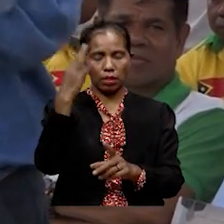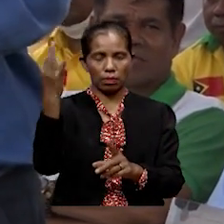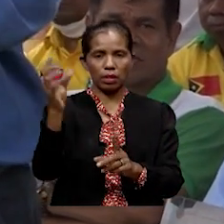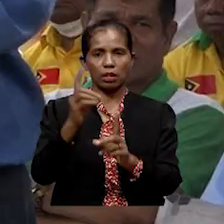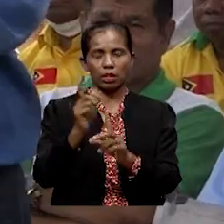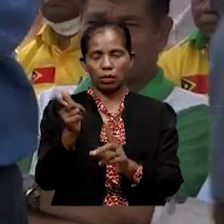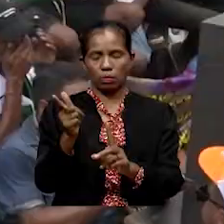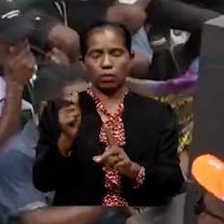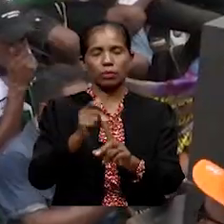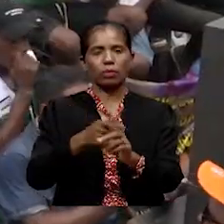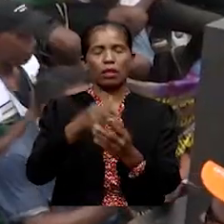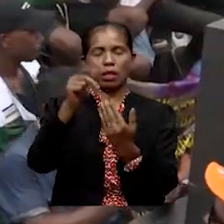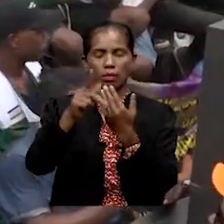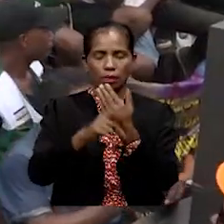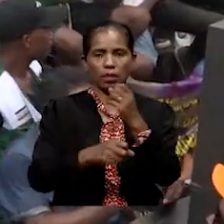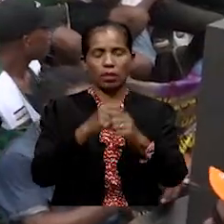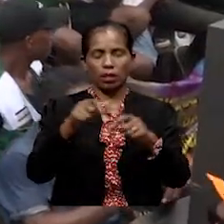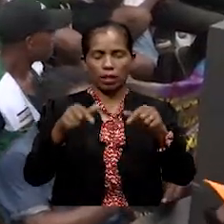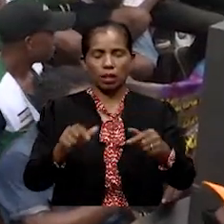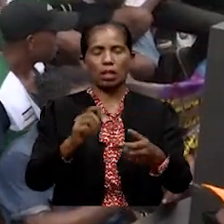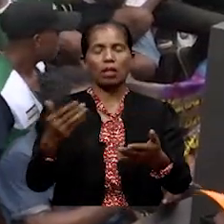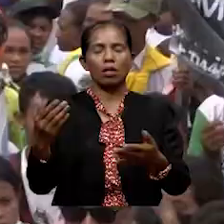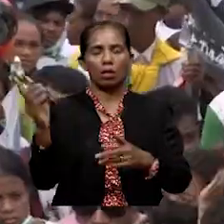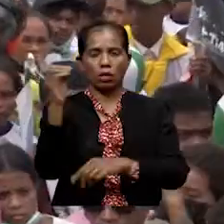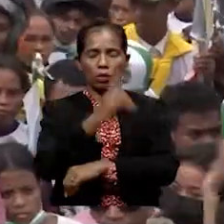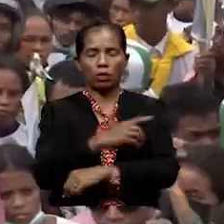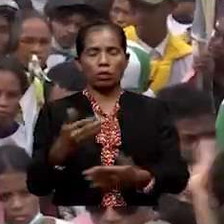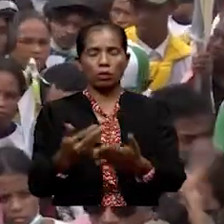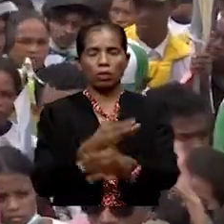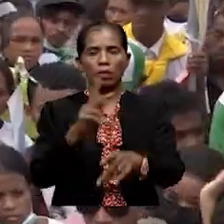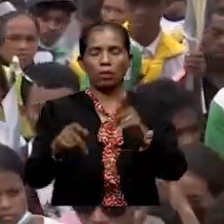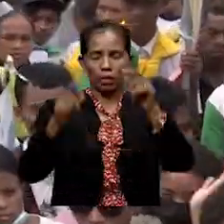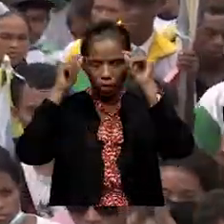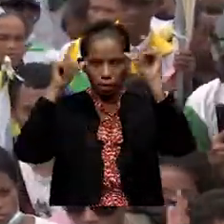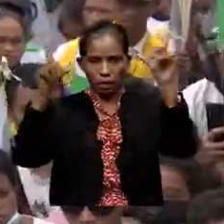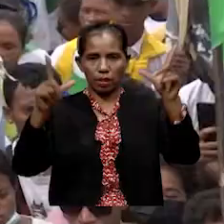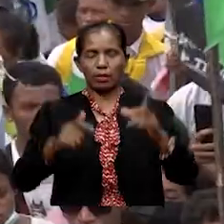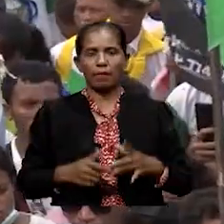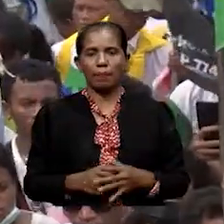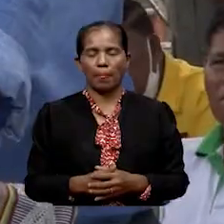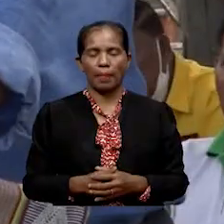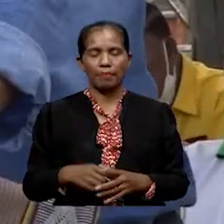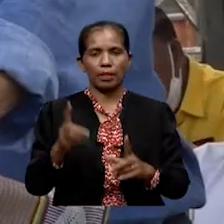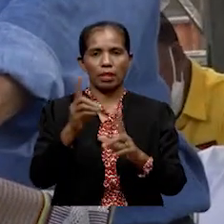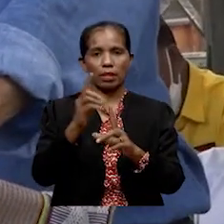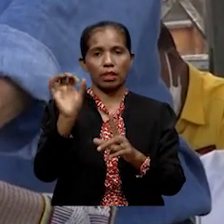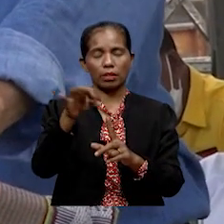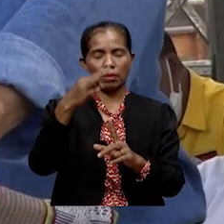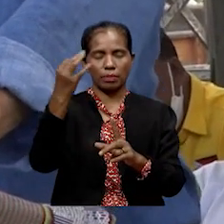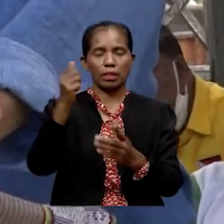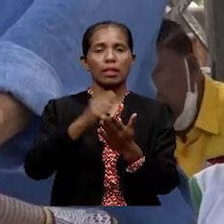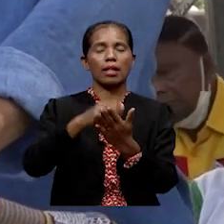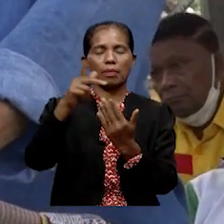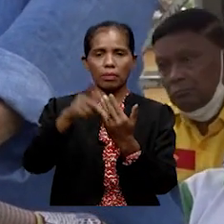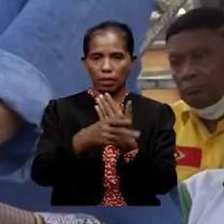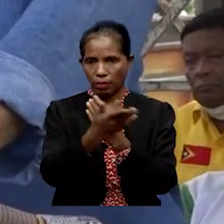Uruanulu fulan Abril tinane saihanesan lorong fong ba povu Timor Leste. Tanpa dia di zona de Abril ita bose de